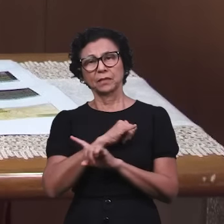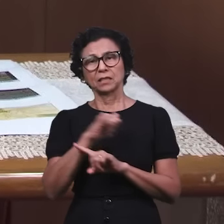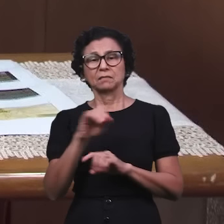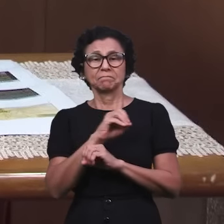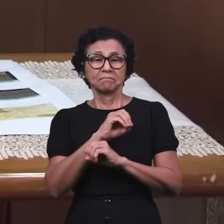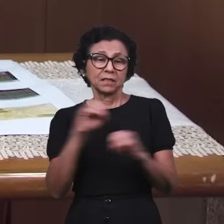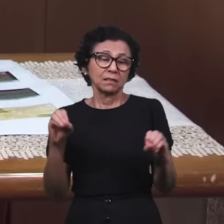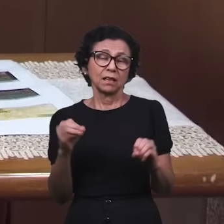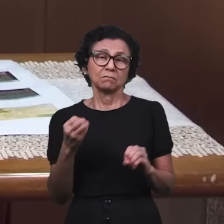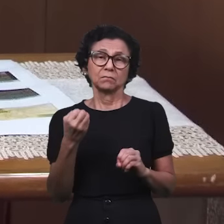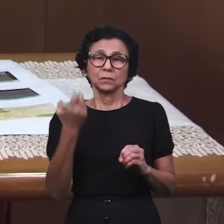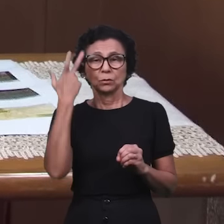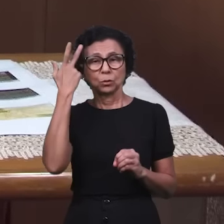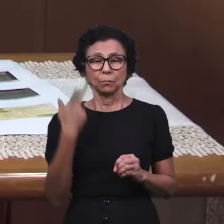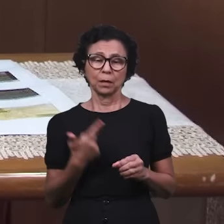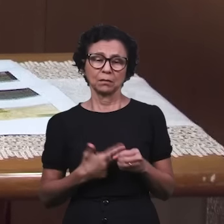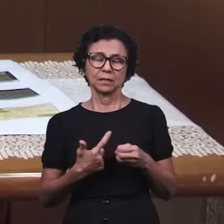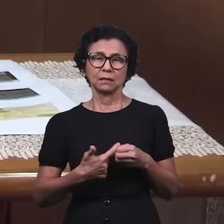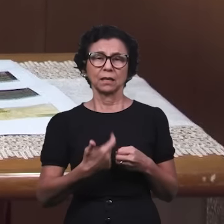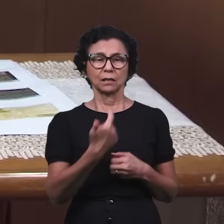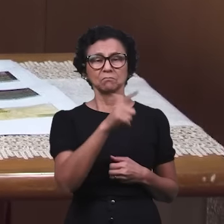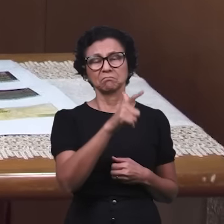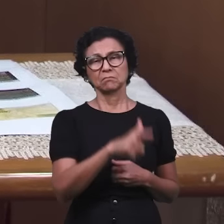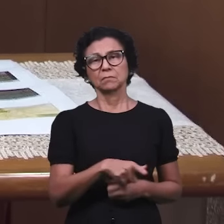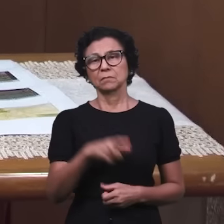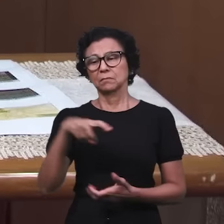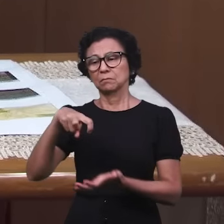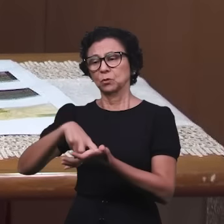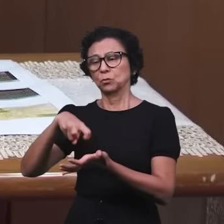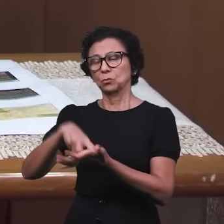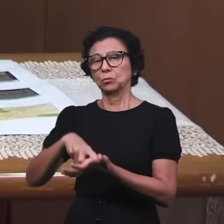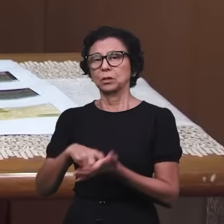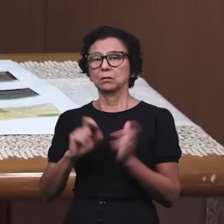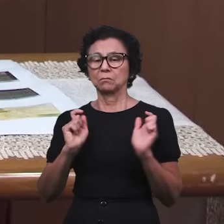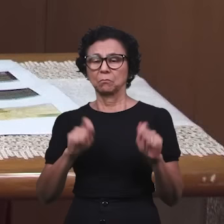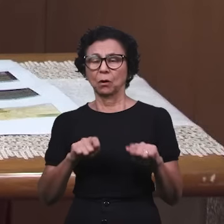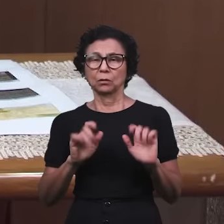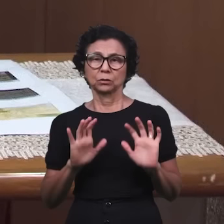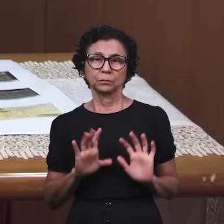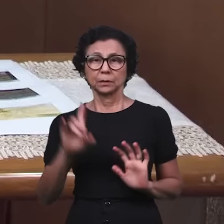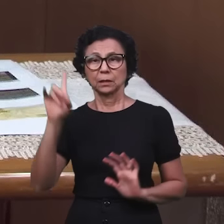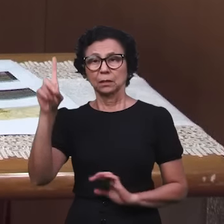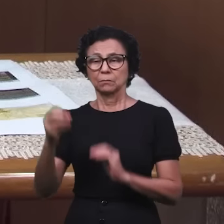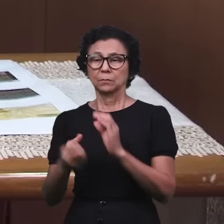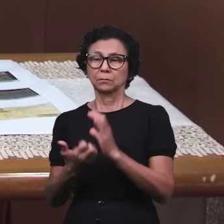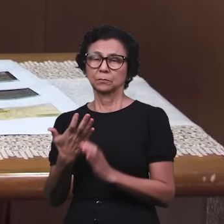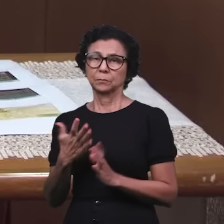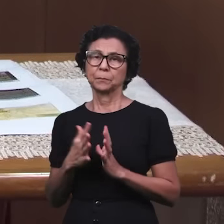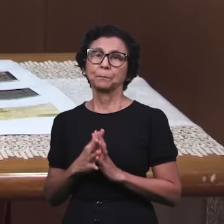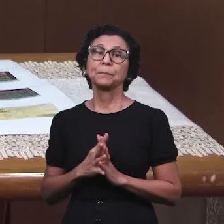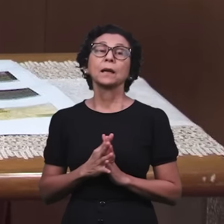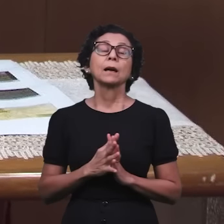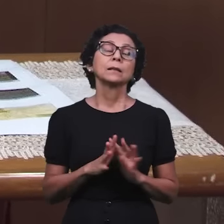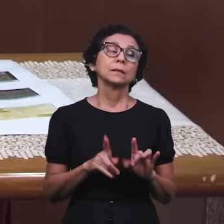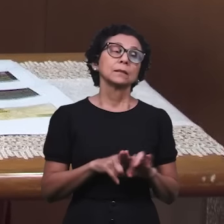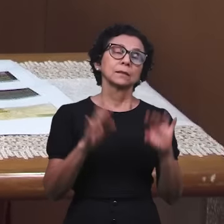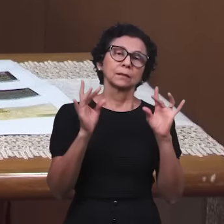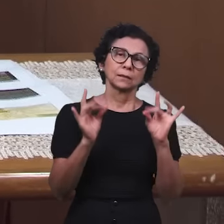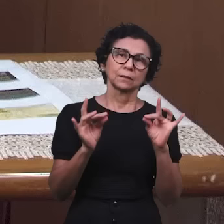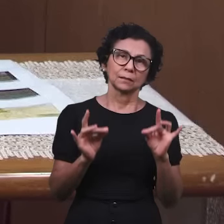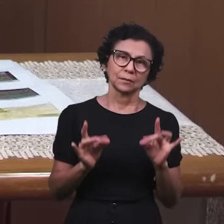Igual às outras cidades. E sujeita a juízo, porque foi Deus que a estabeleceu. E ainda tem mais um